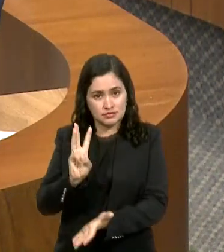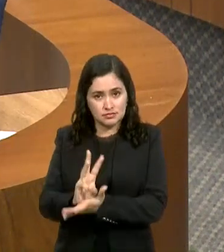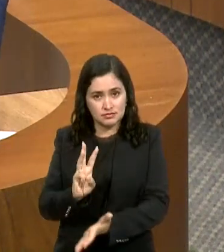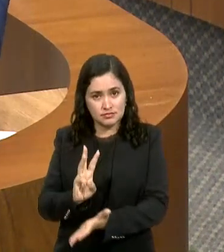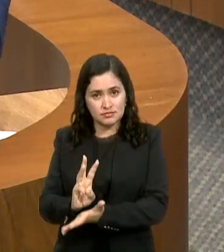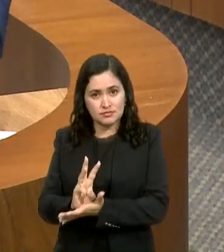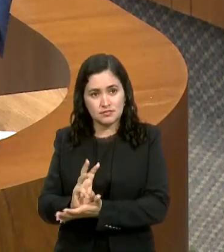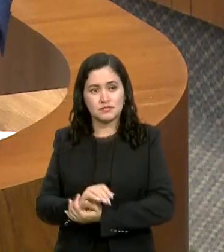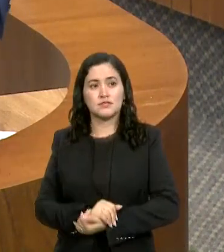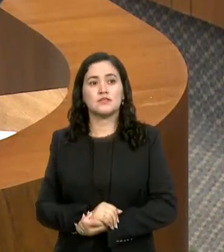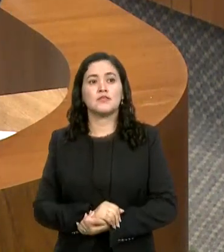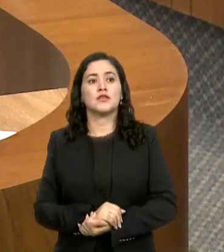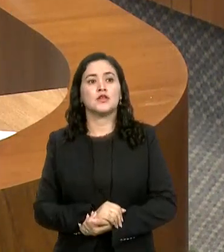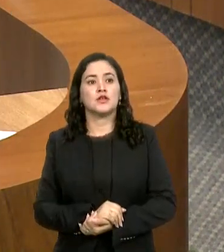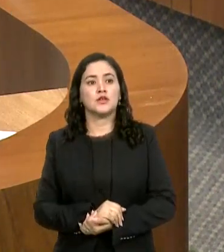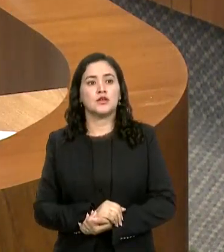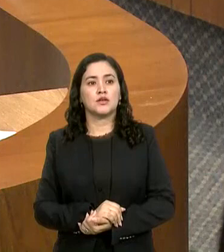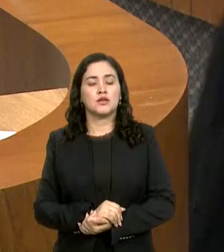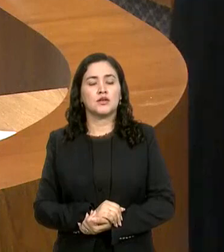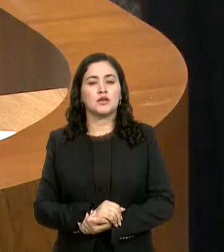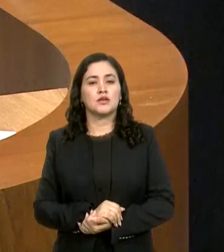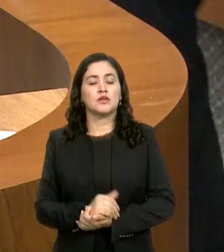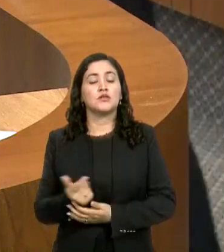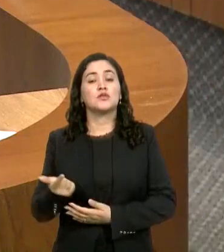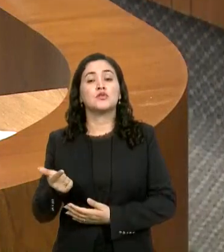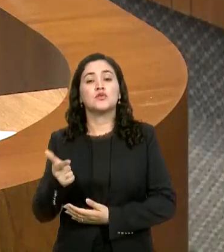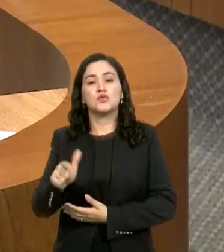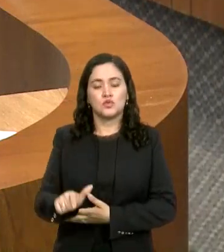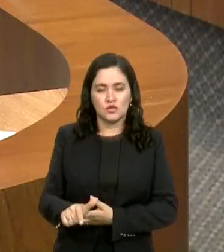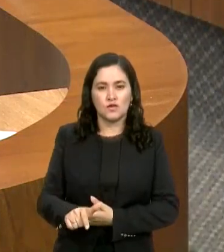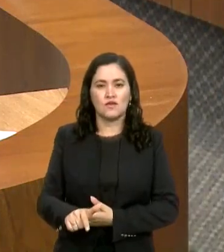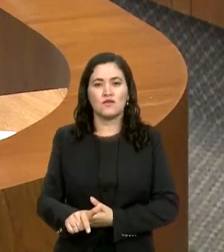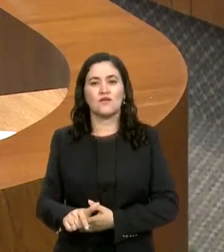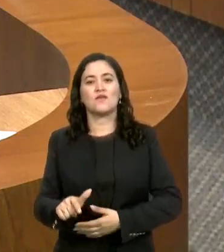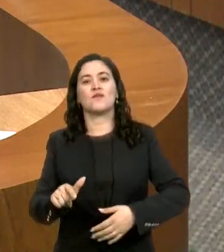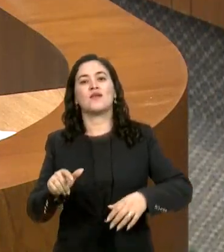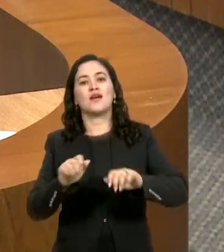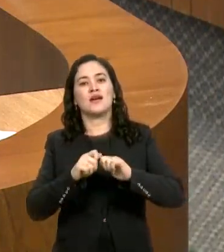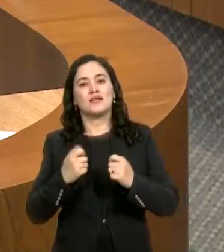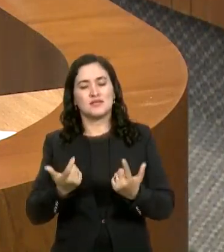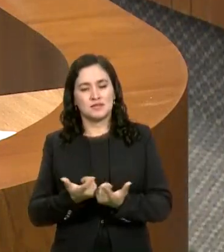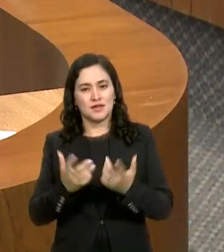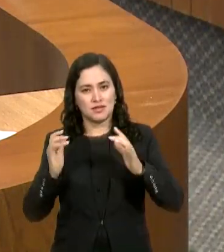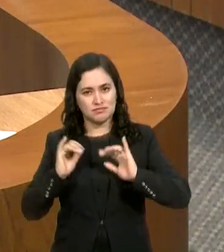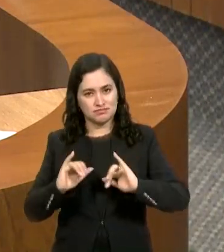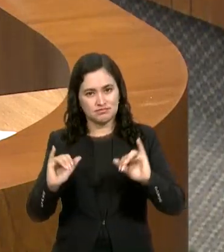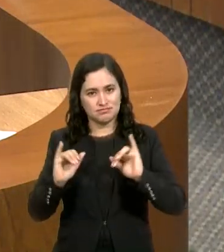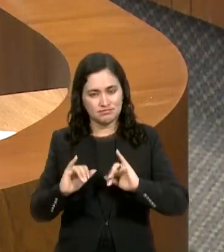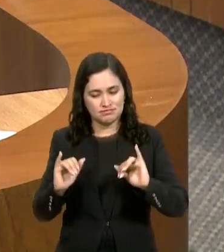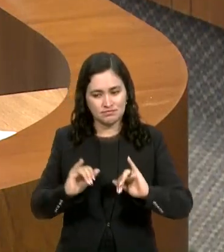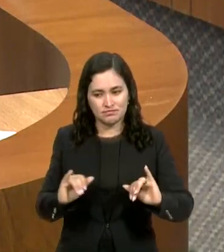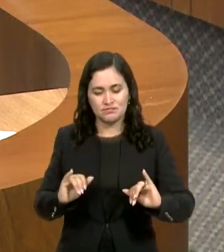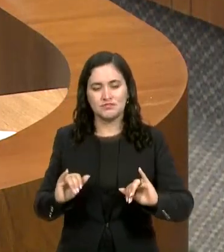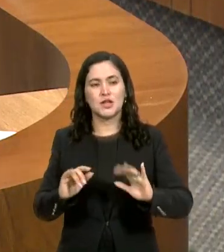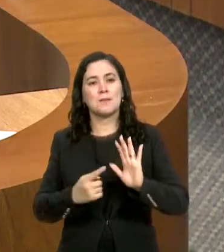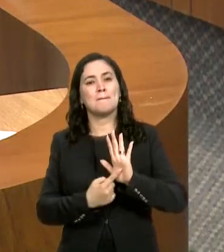uma vez, a Assembleia Legislativa registra o respeito que